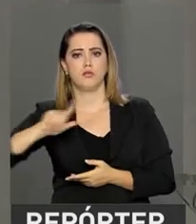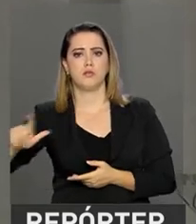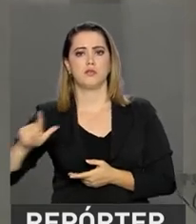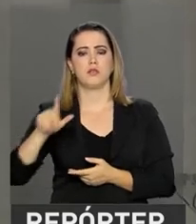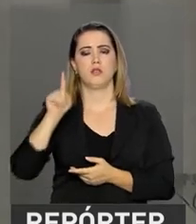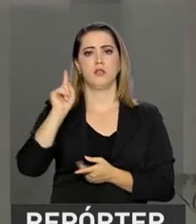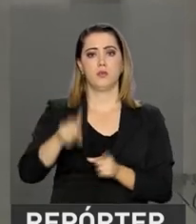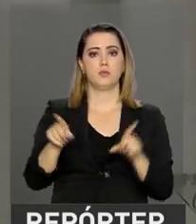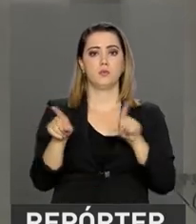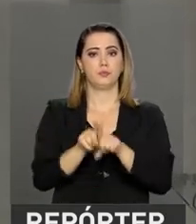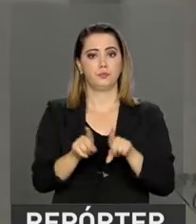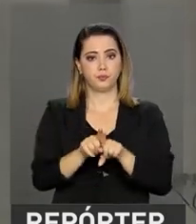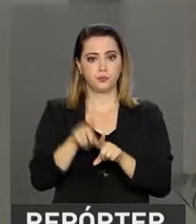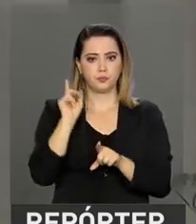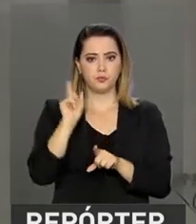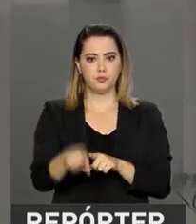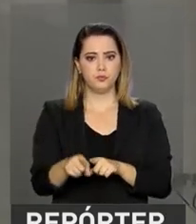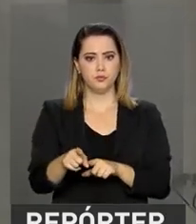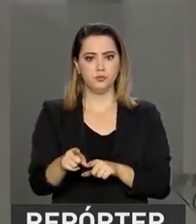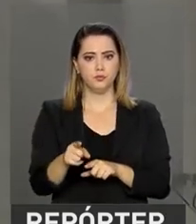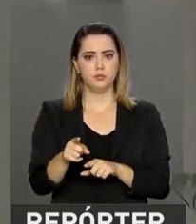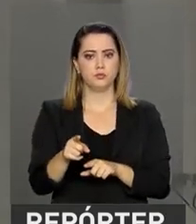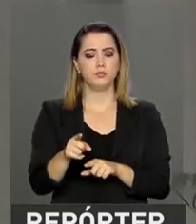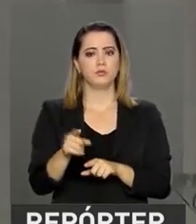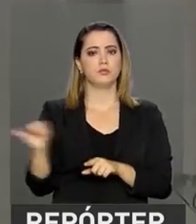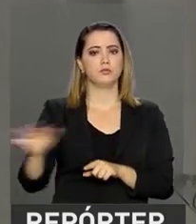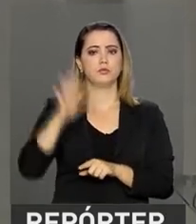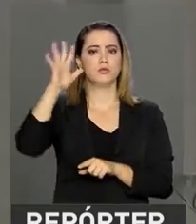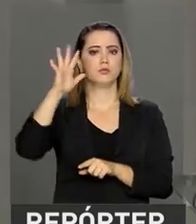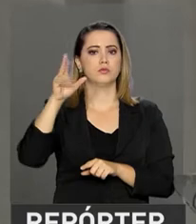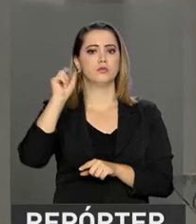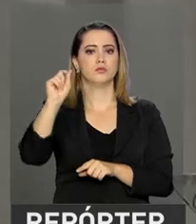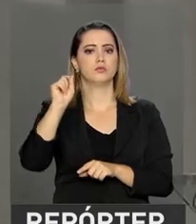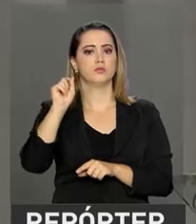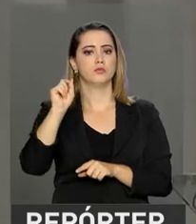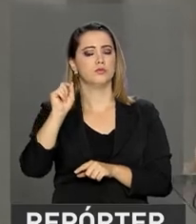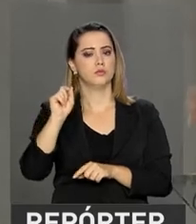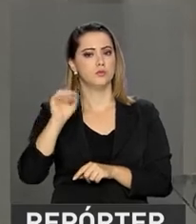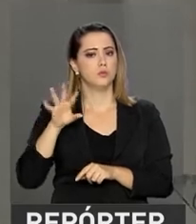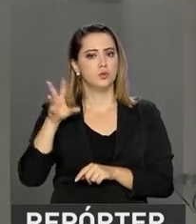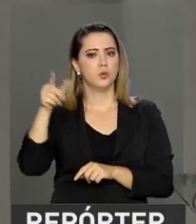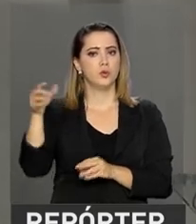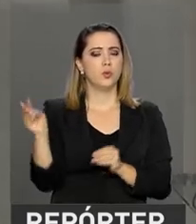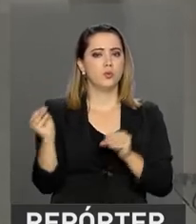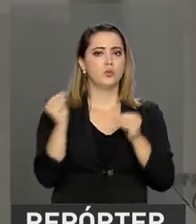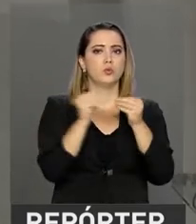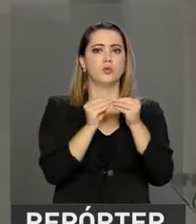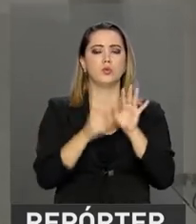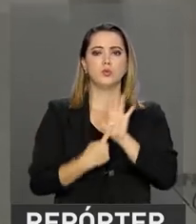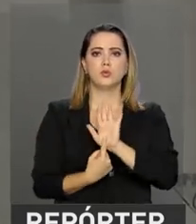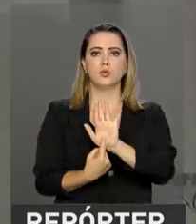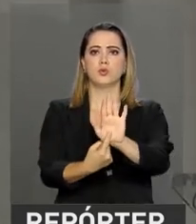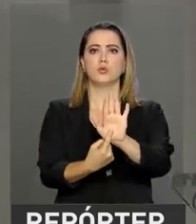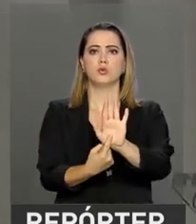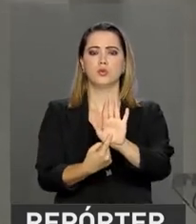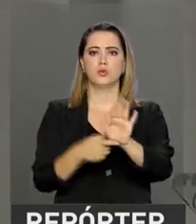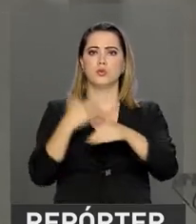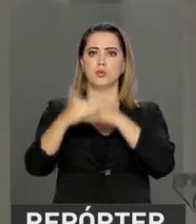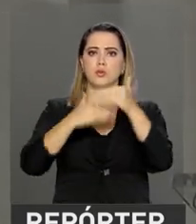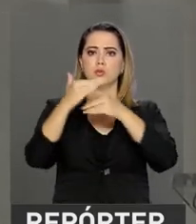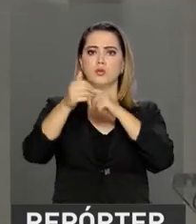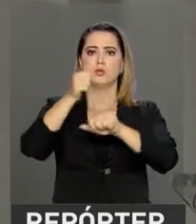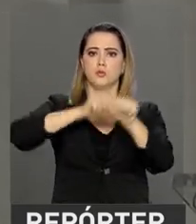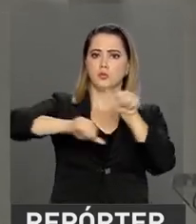também há um ano estávamos de inflação ou show tudo isso me mostrou uma grande mudança